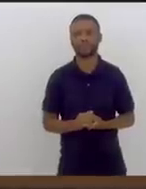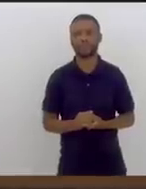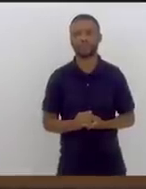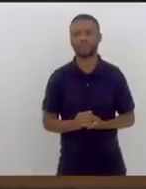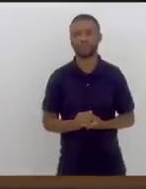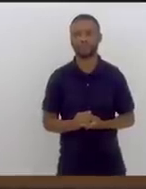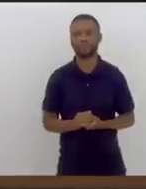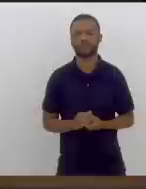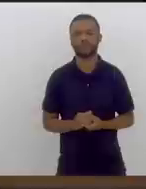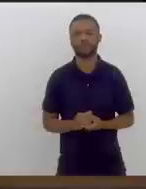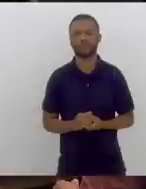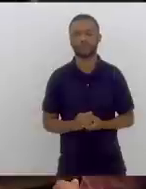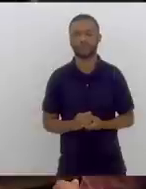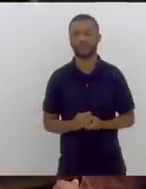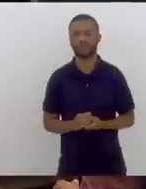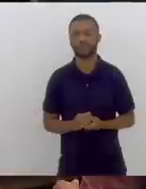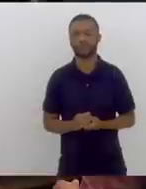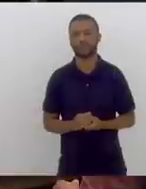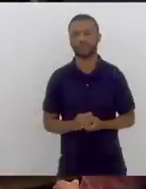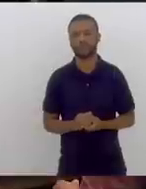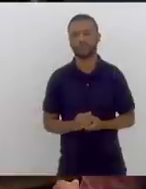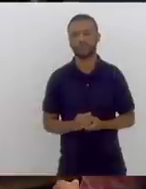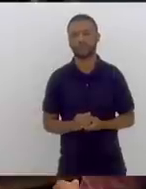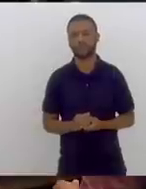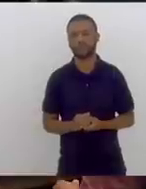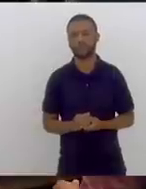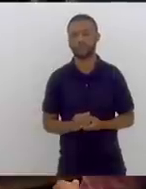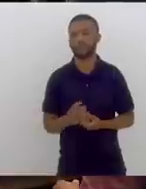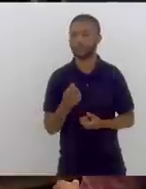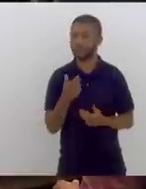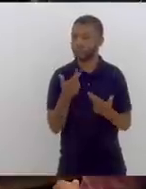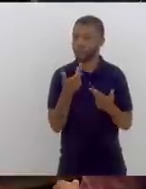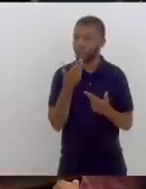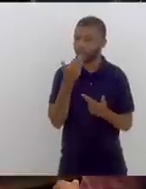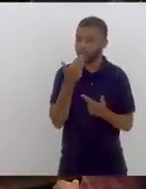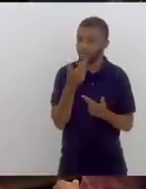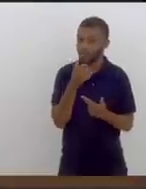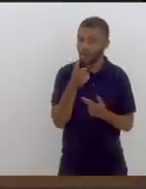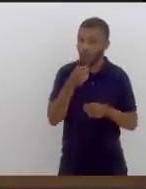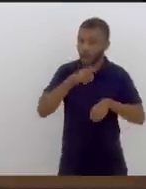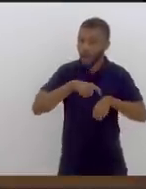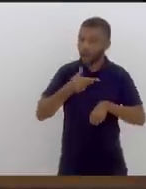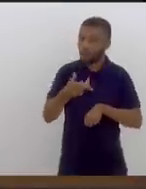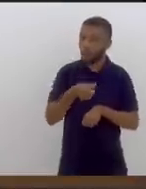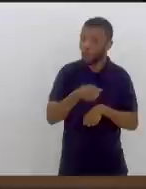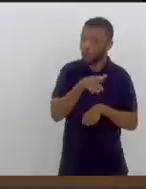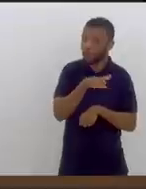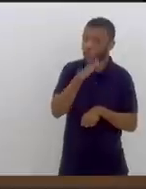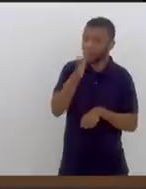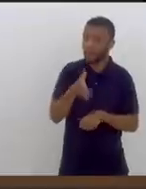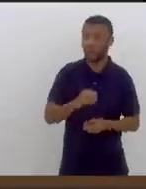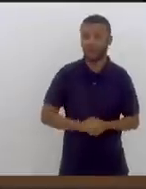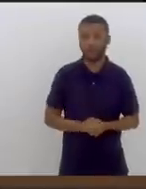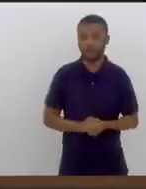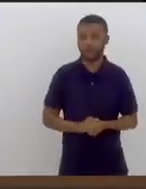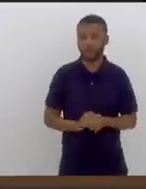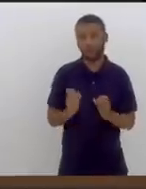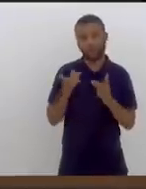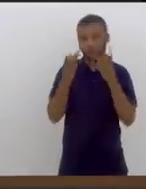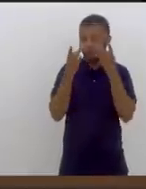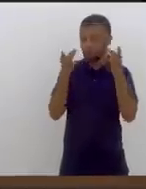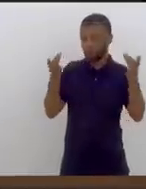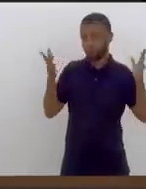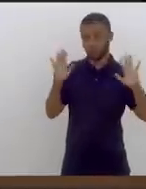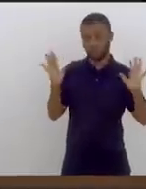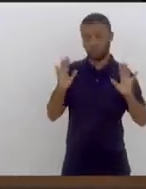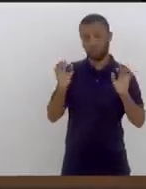dele qual o seu nome Nilson Gomes olha só a única coisa que eu queria pedir é o seguinte a hora avanço 1:30 eu não ligo não para quem